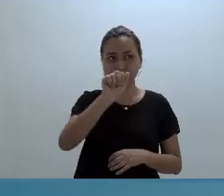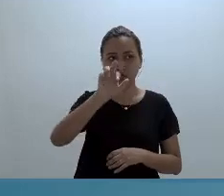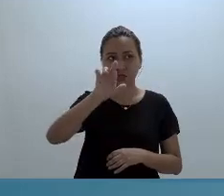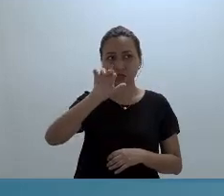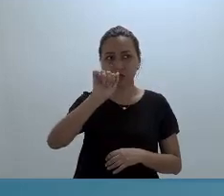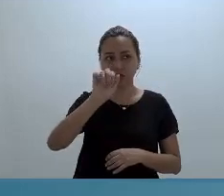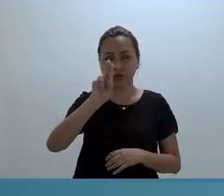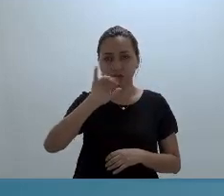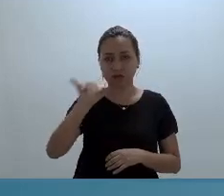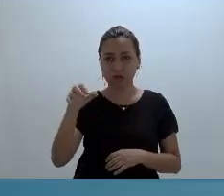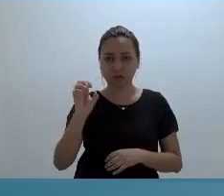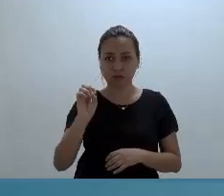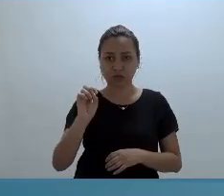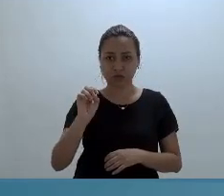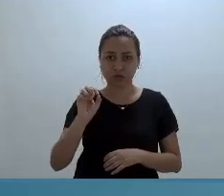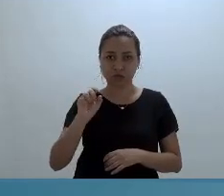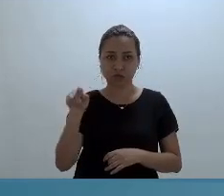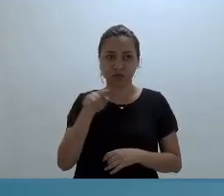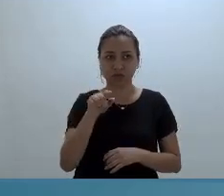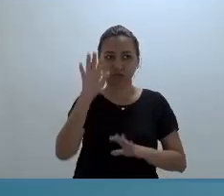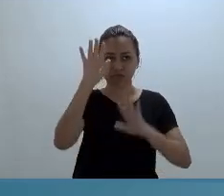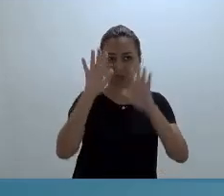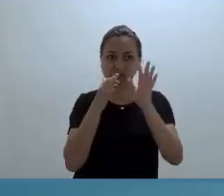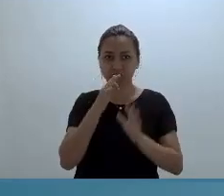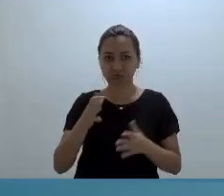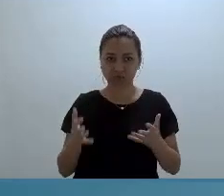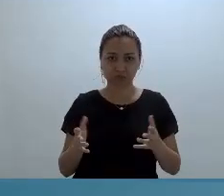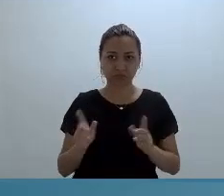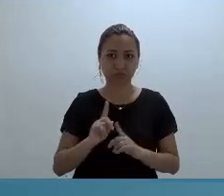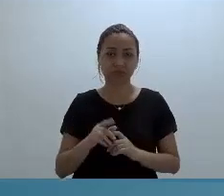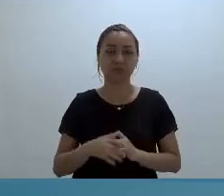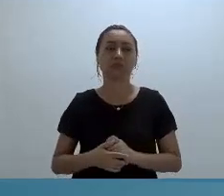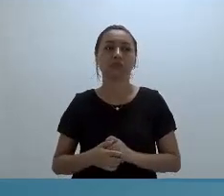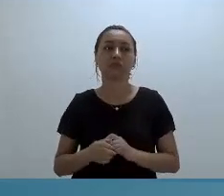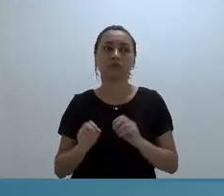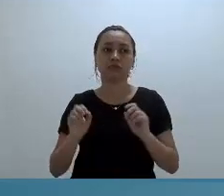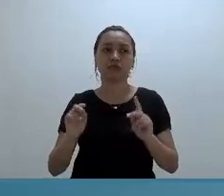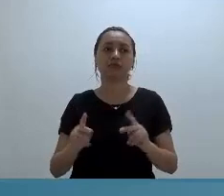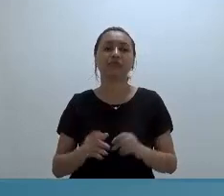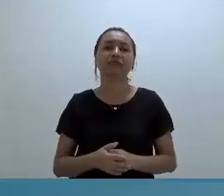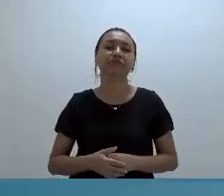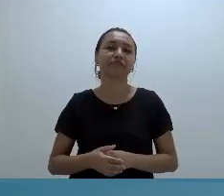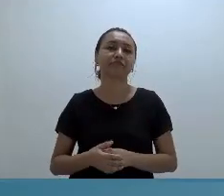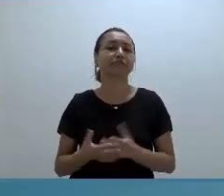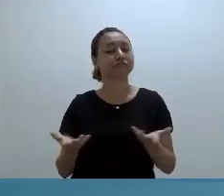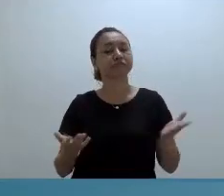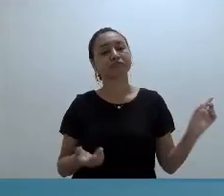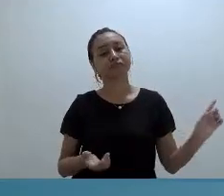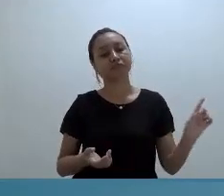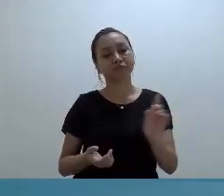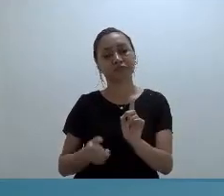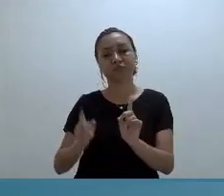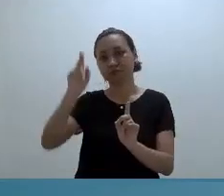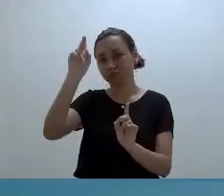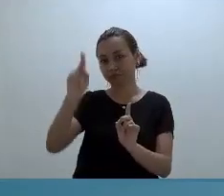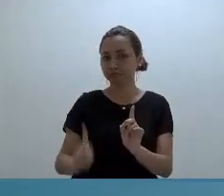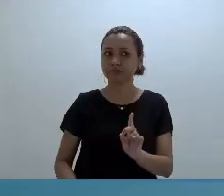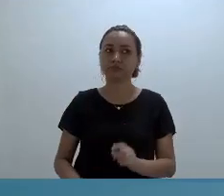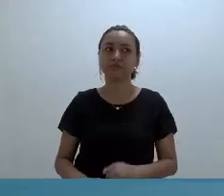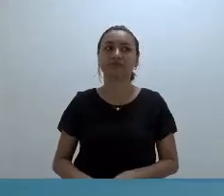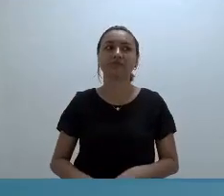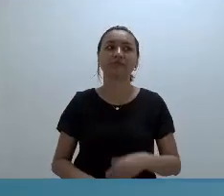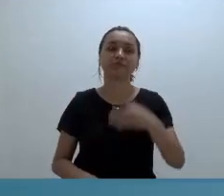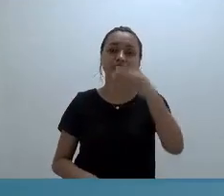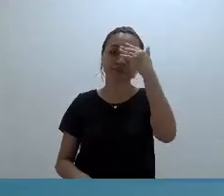Como manifesta-se isso? Meu amigo, tem a procura do que vai tocar com mais um tio, inclusive foi